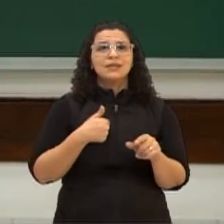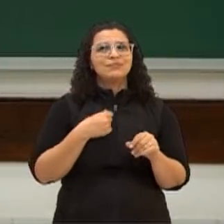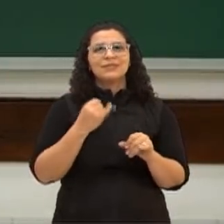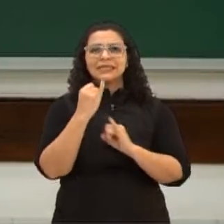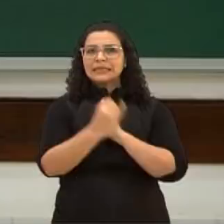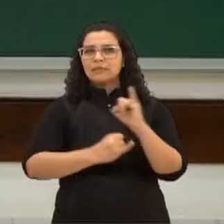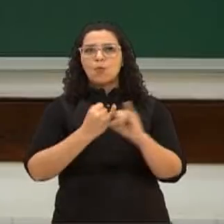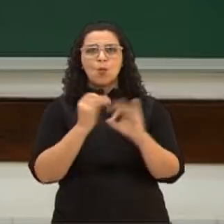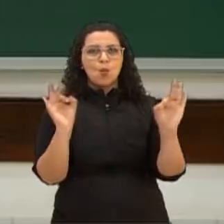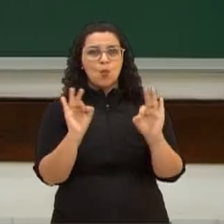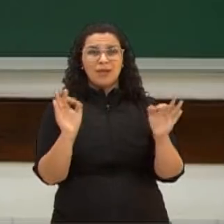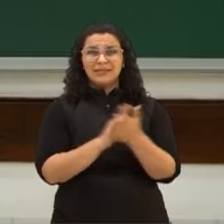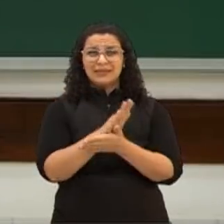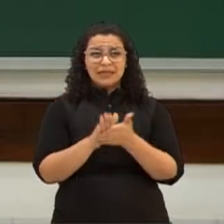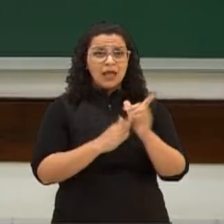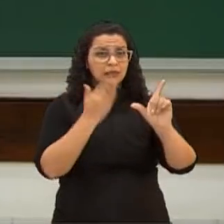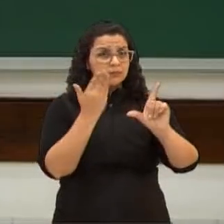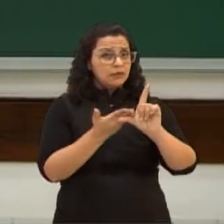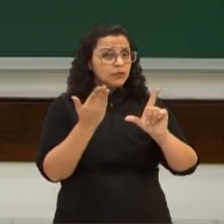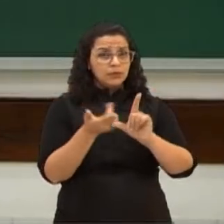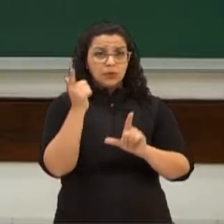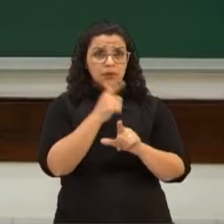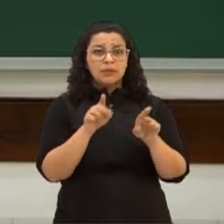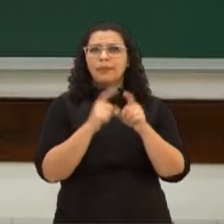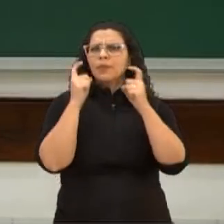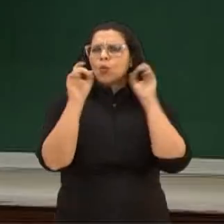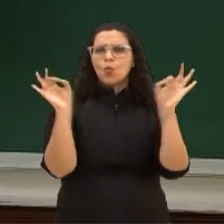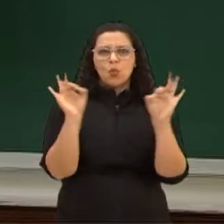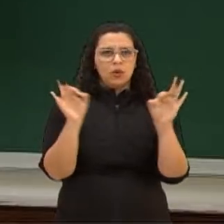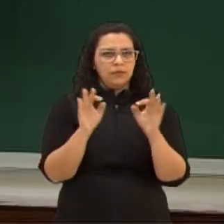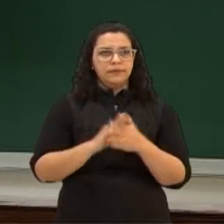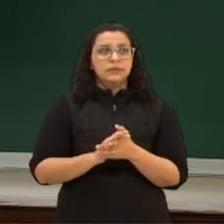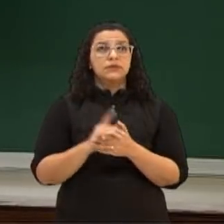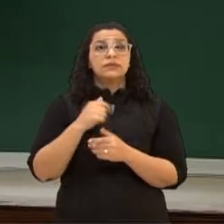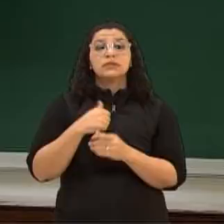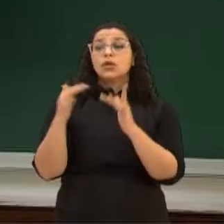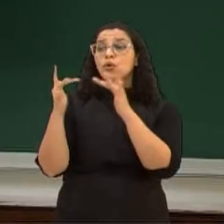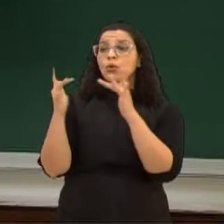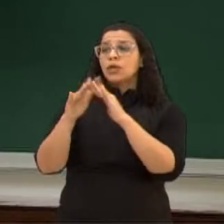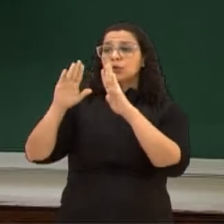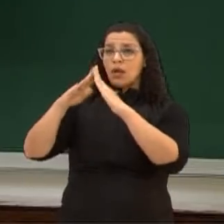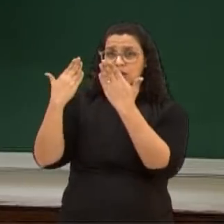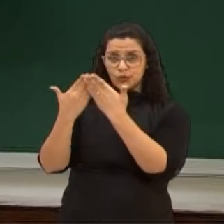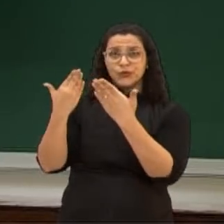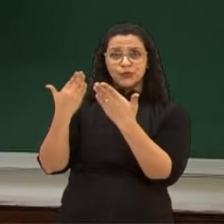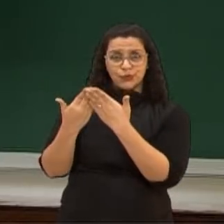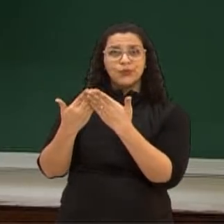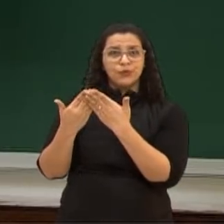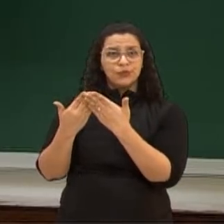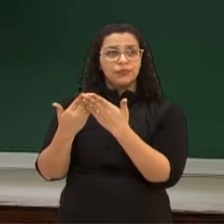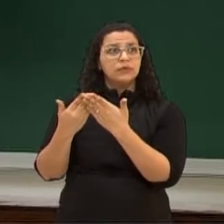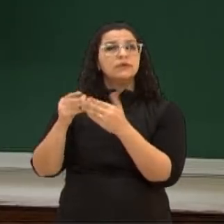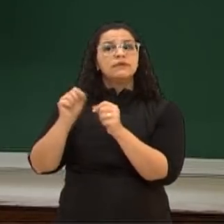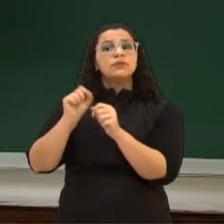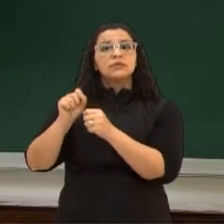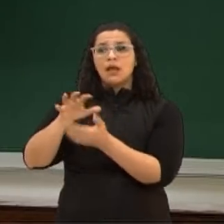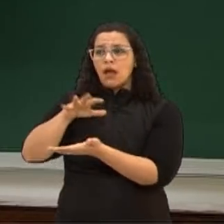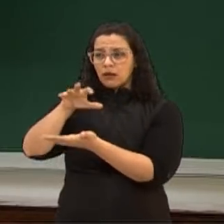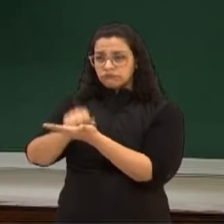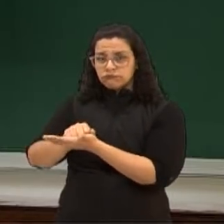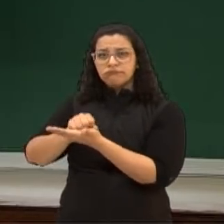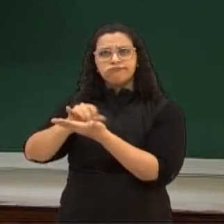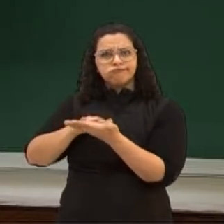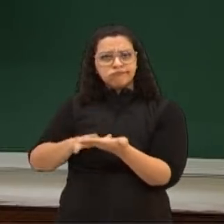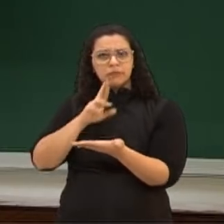não tem acesso ao Class, não precisa se preocupar. Entre em contato com a sua escola para que você veja quais